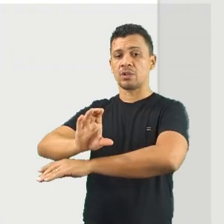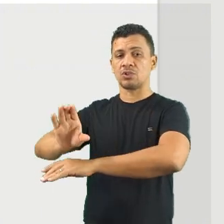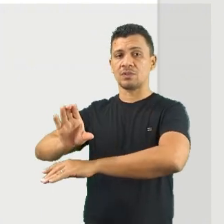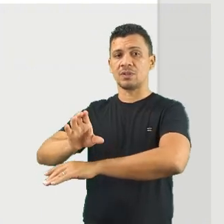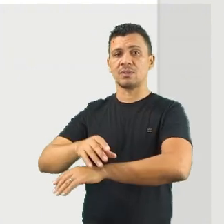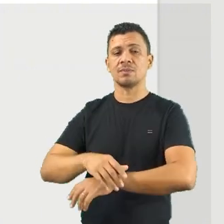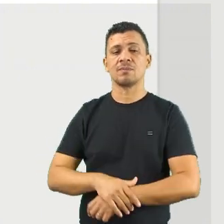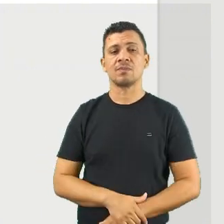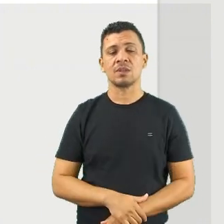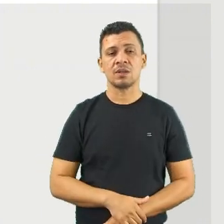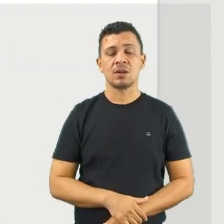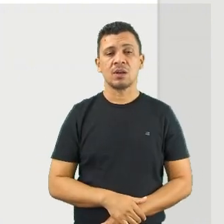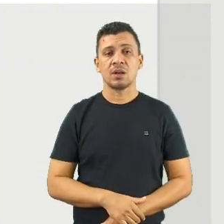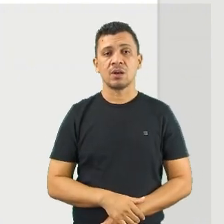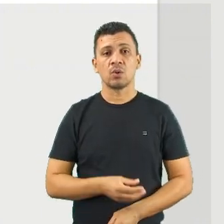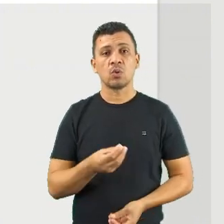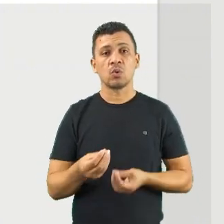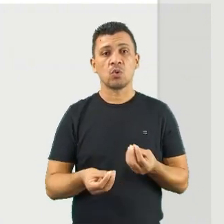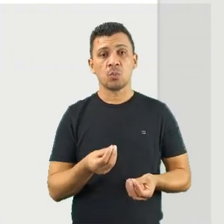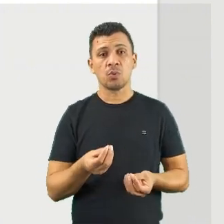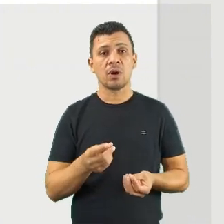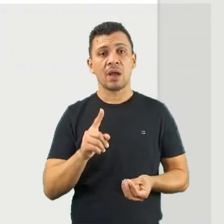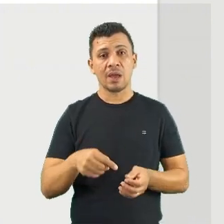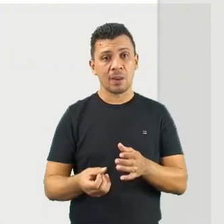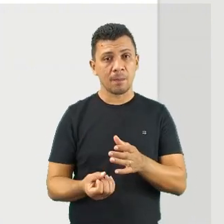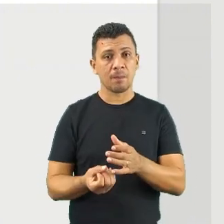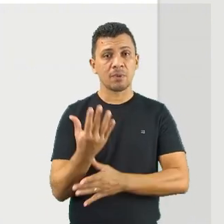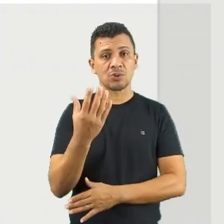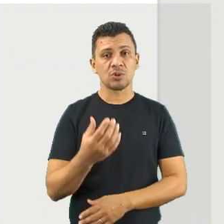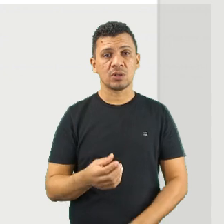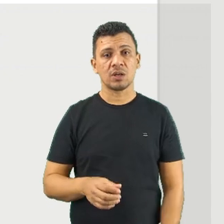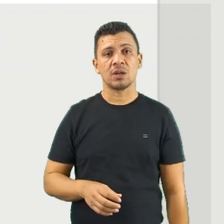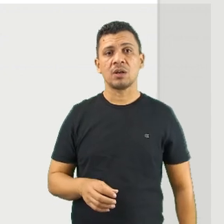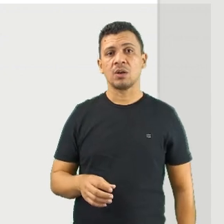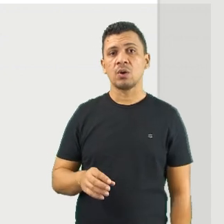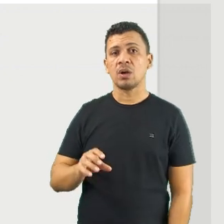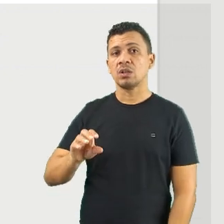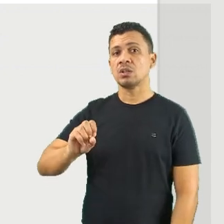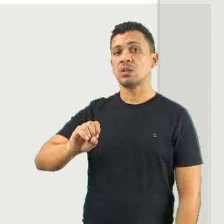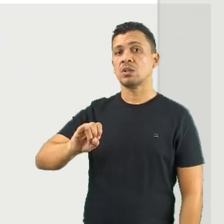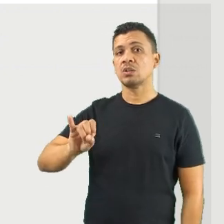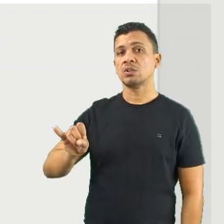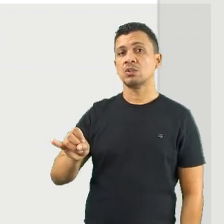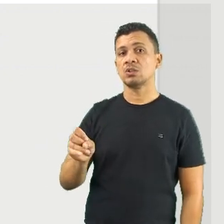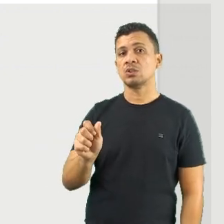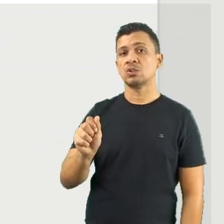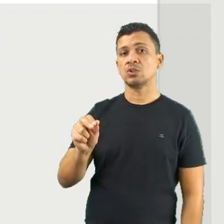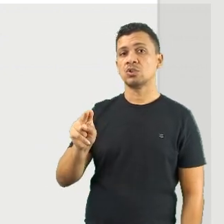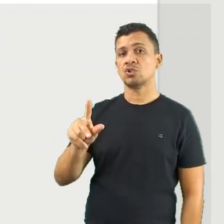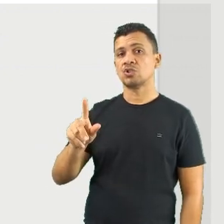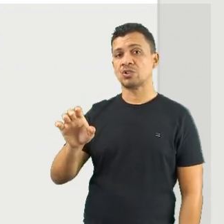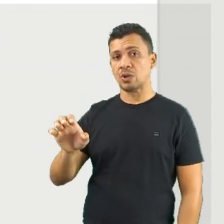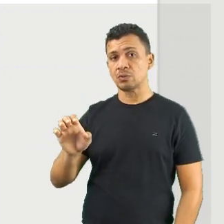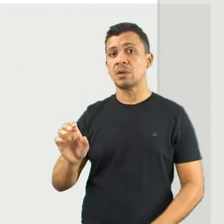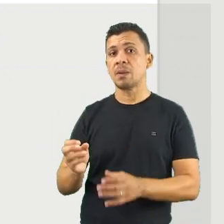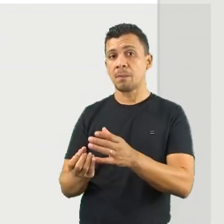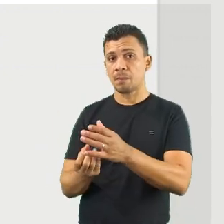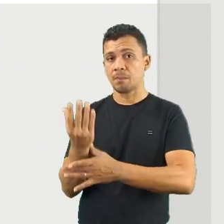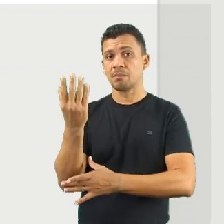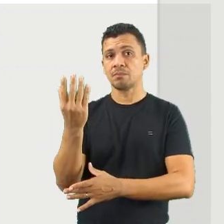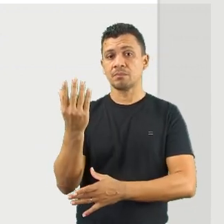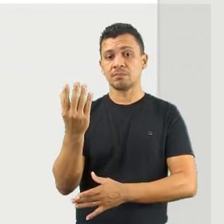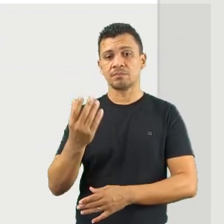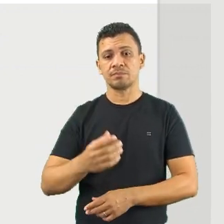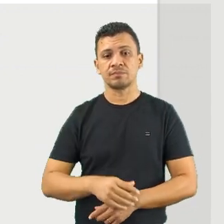ideia é praticar o efeito Joule, deixa eu só botar aqui, ó. Se a ideia é praticar o efeito